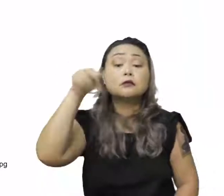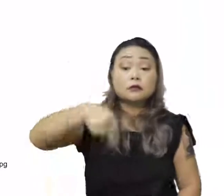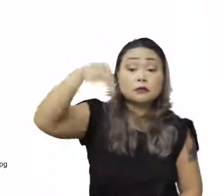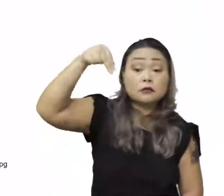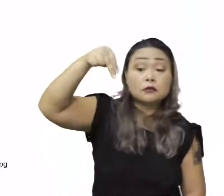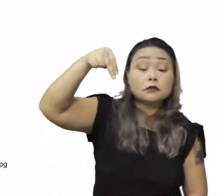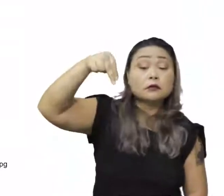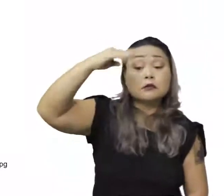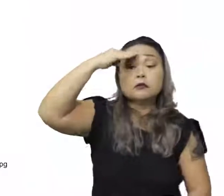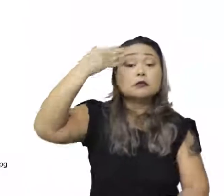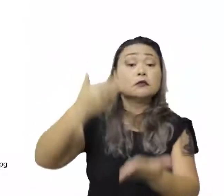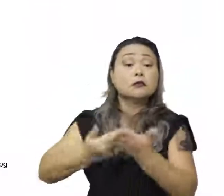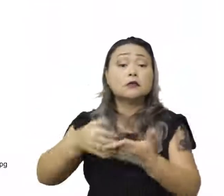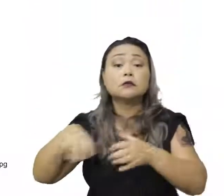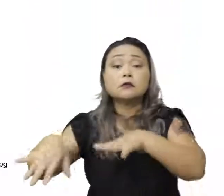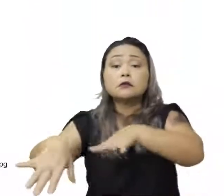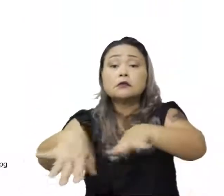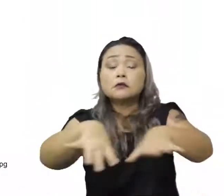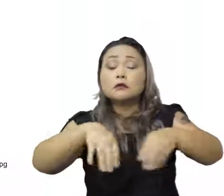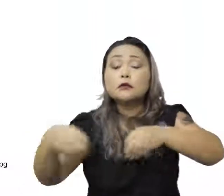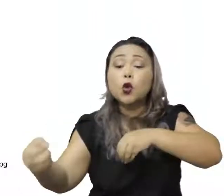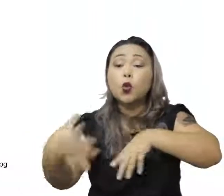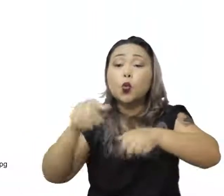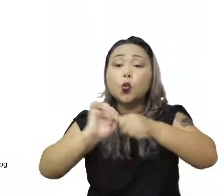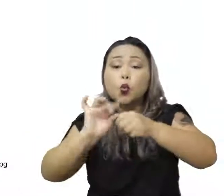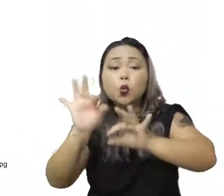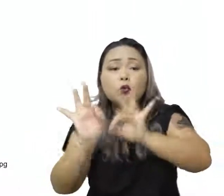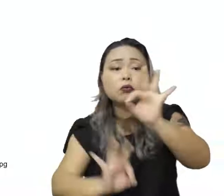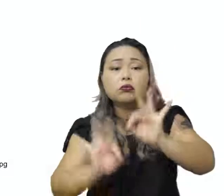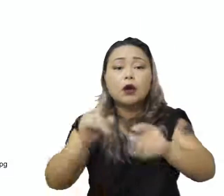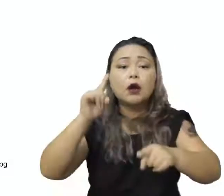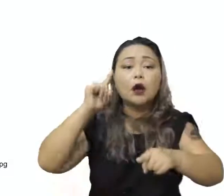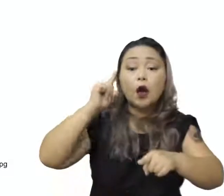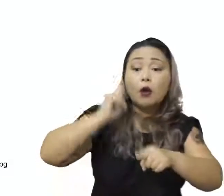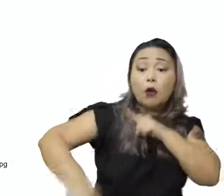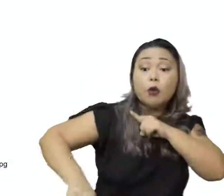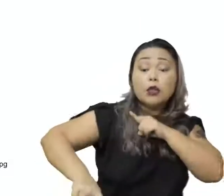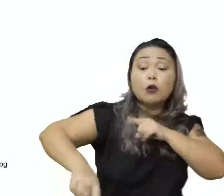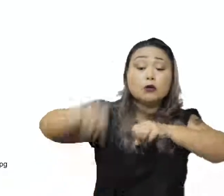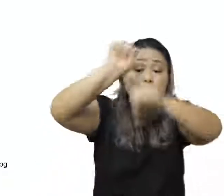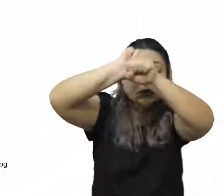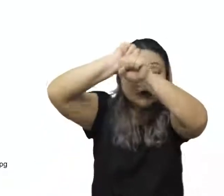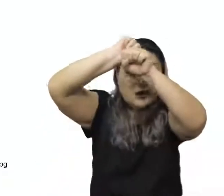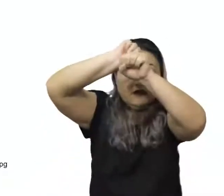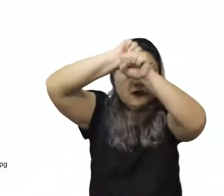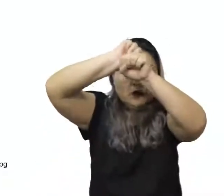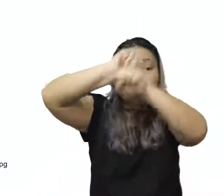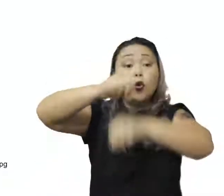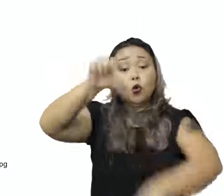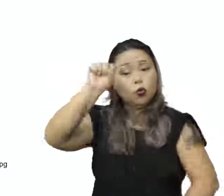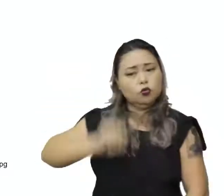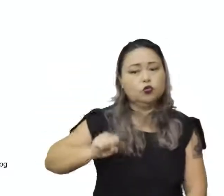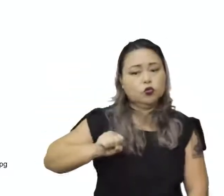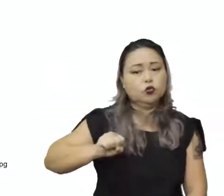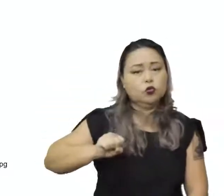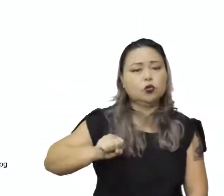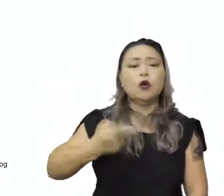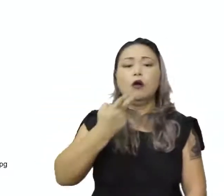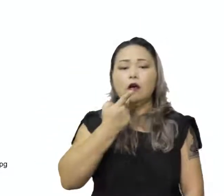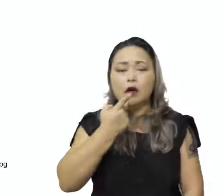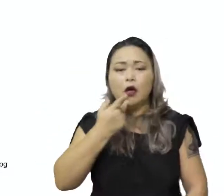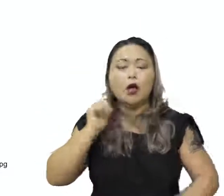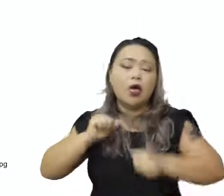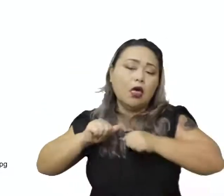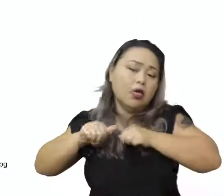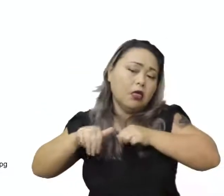Norte defendia que os novos territórios deveriam ser constituídos com a proibição de escravidão. Já o Sul dizia que